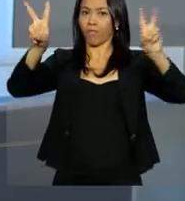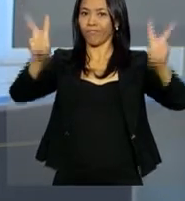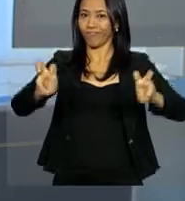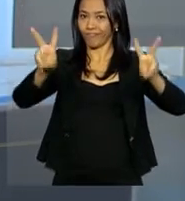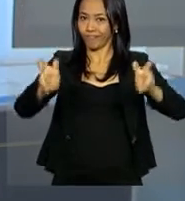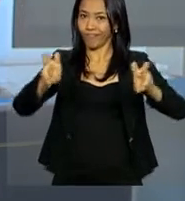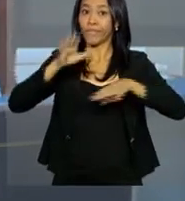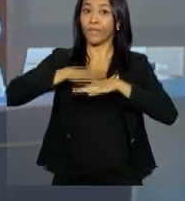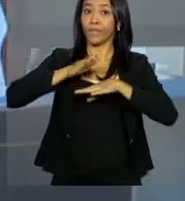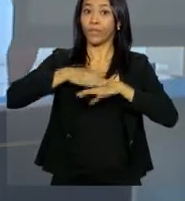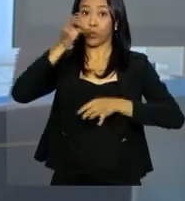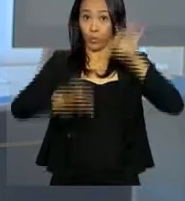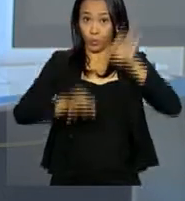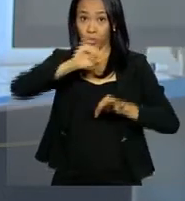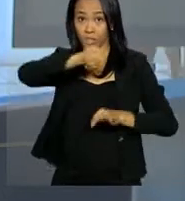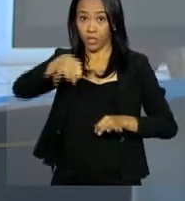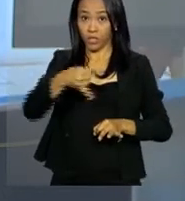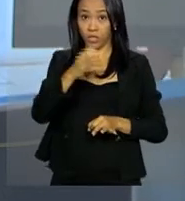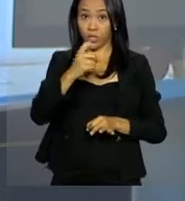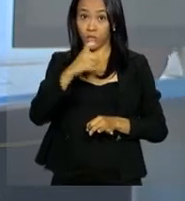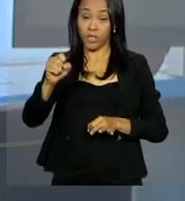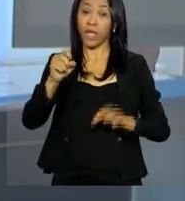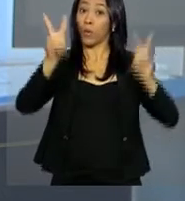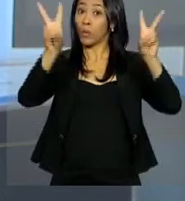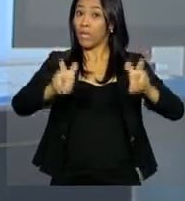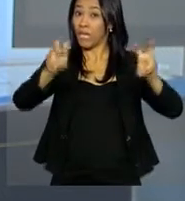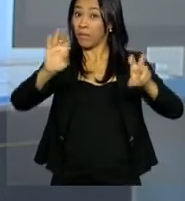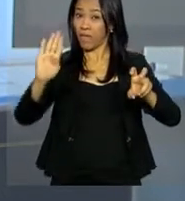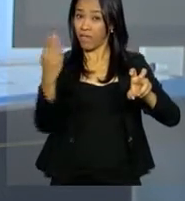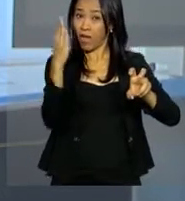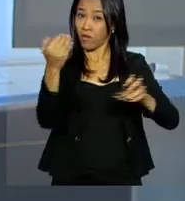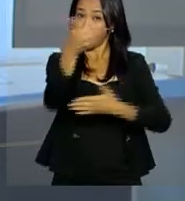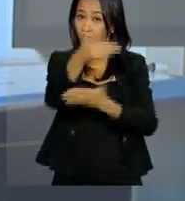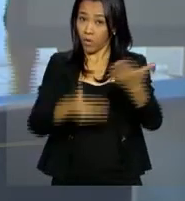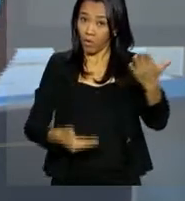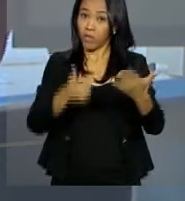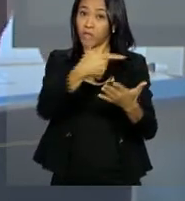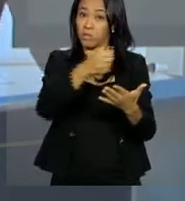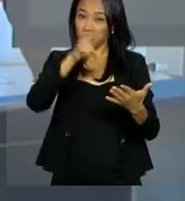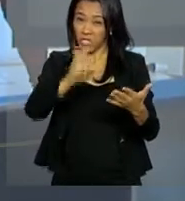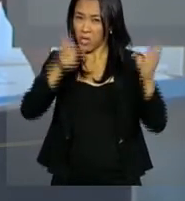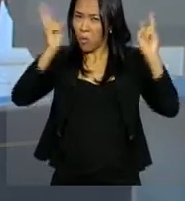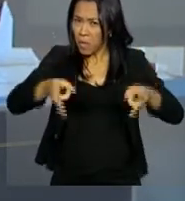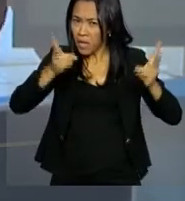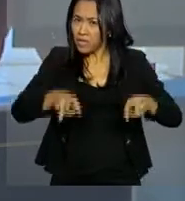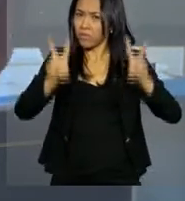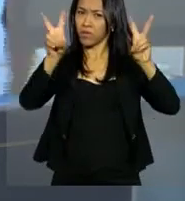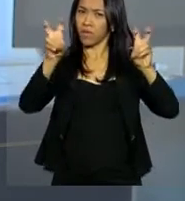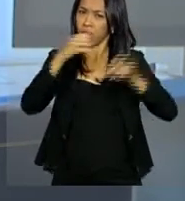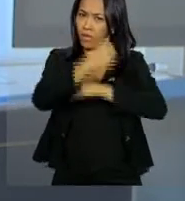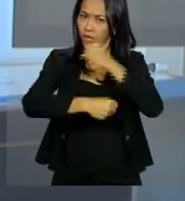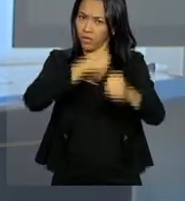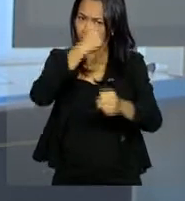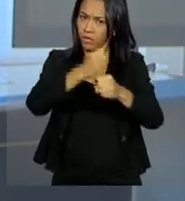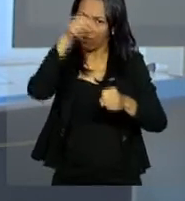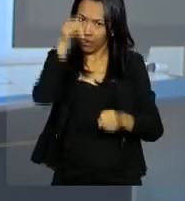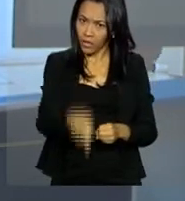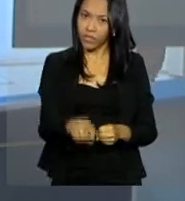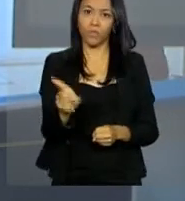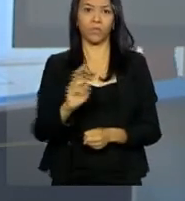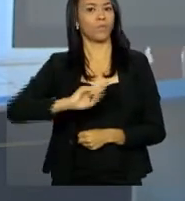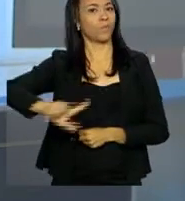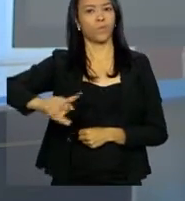juiz josé vidal silva neto o tema da falsa prova de 2015 não é o mesmo cobrado no enem deste ano